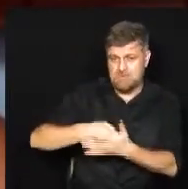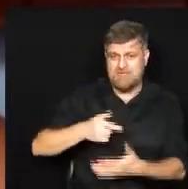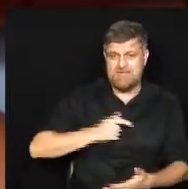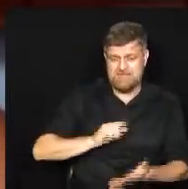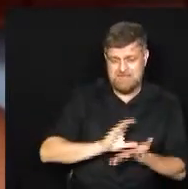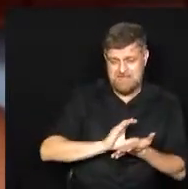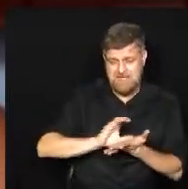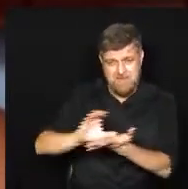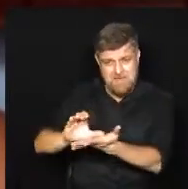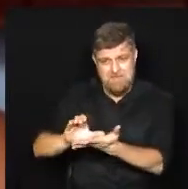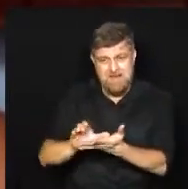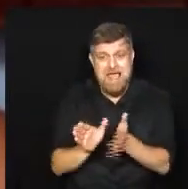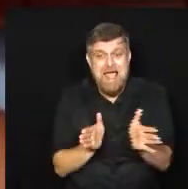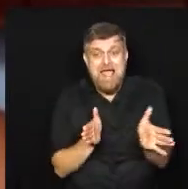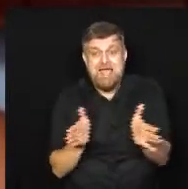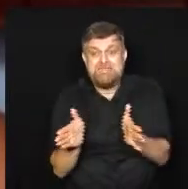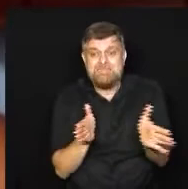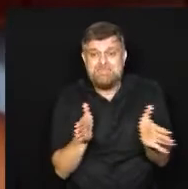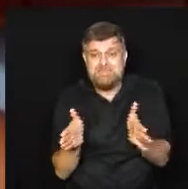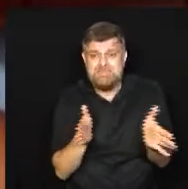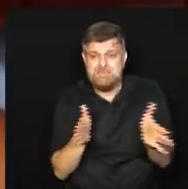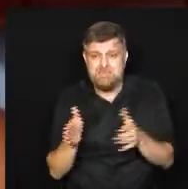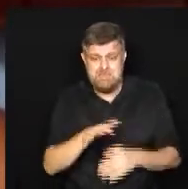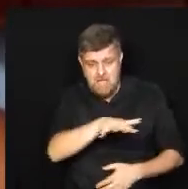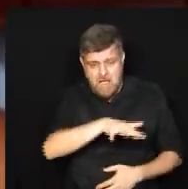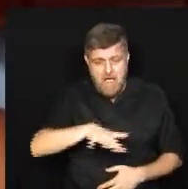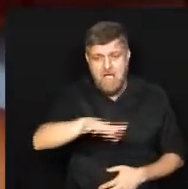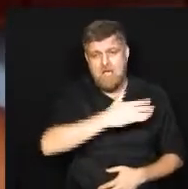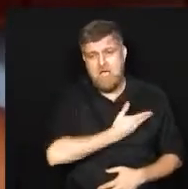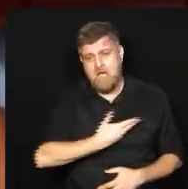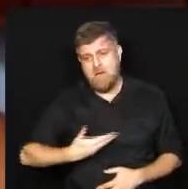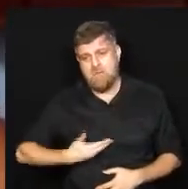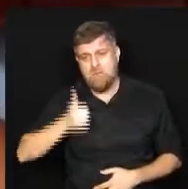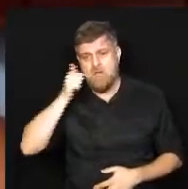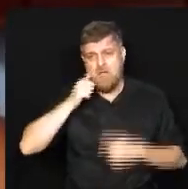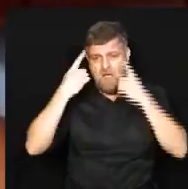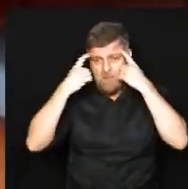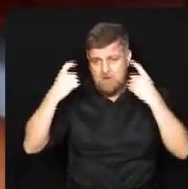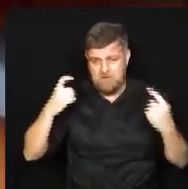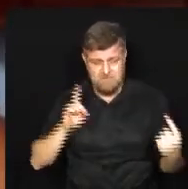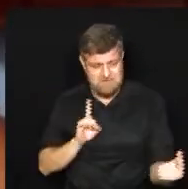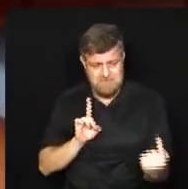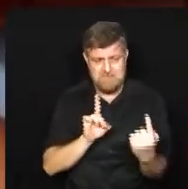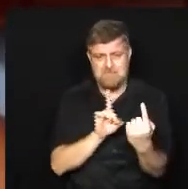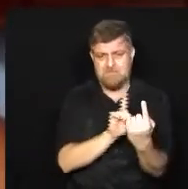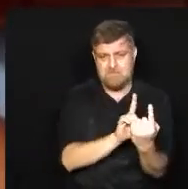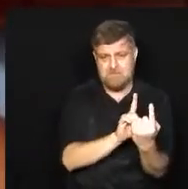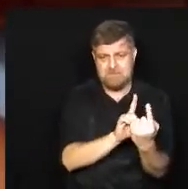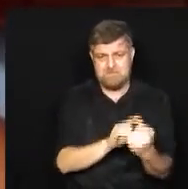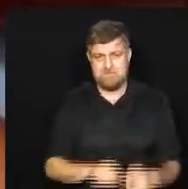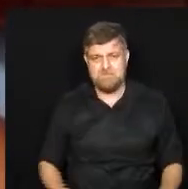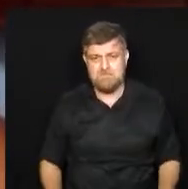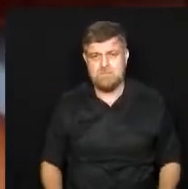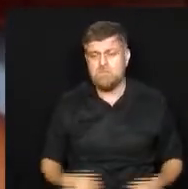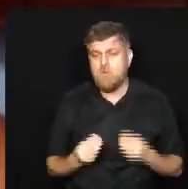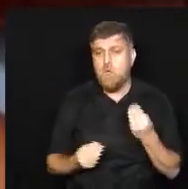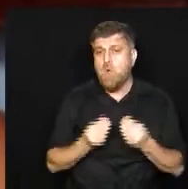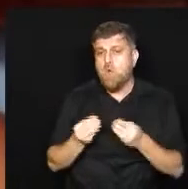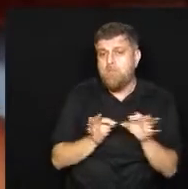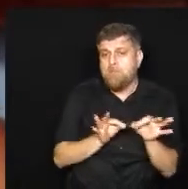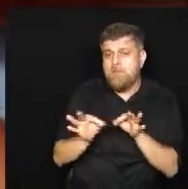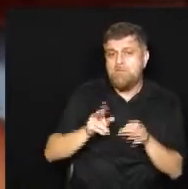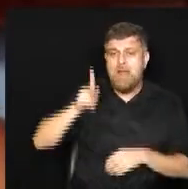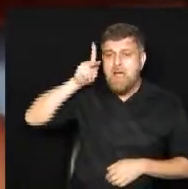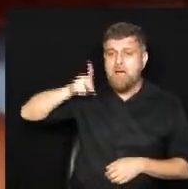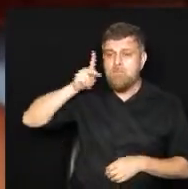investimento para ter acessibilidade nos serviços que prestam atendimento para as mulheres em situação de violência e como que se elabora